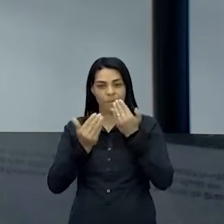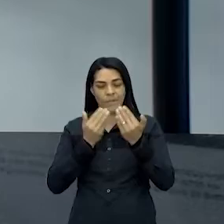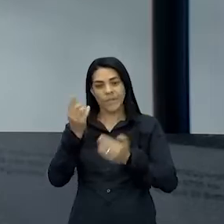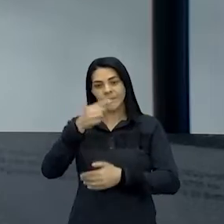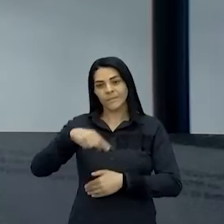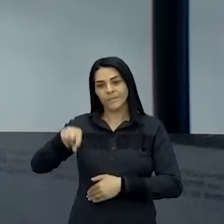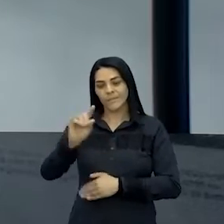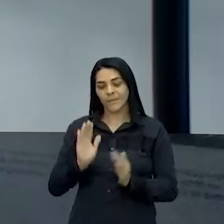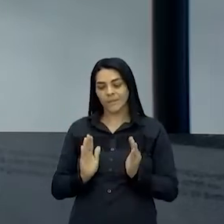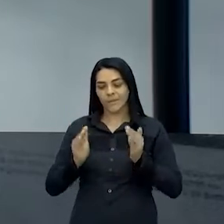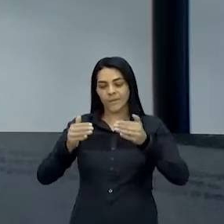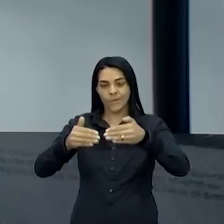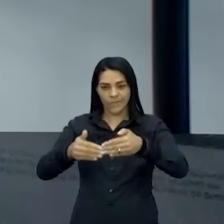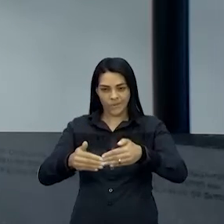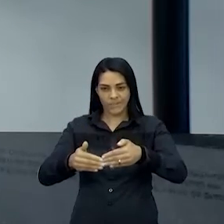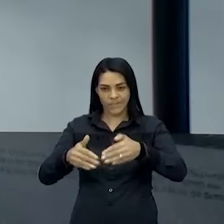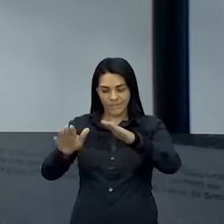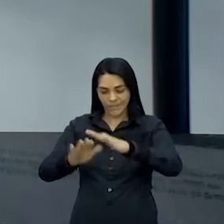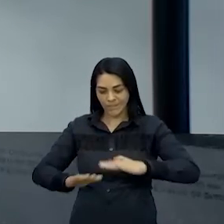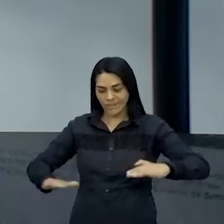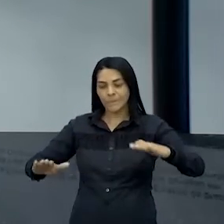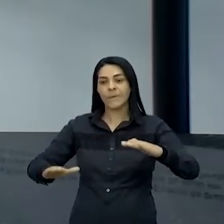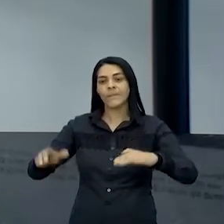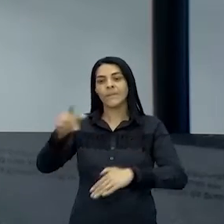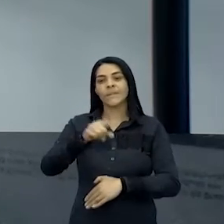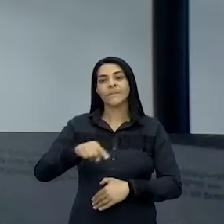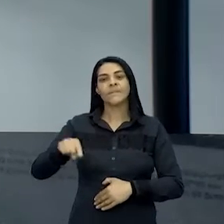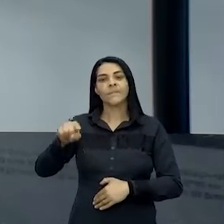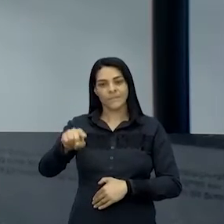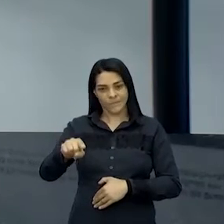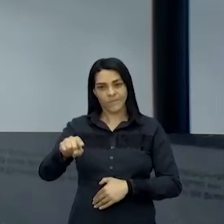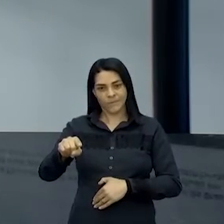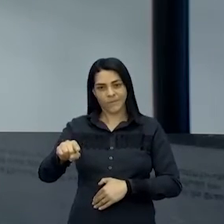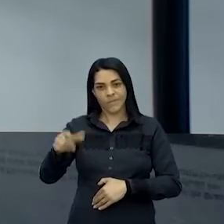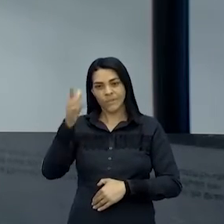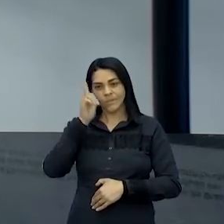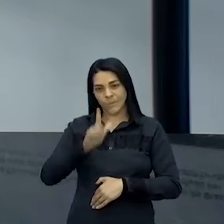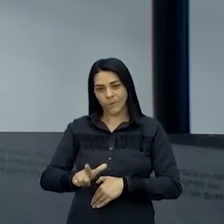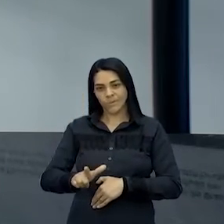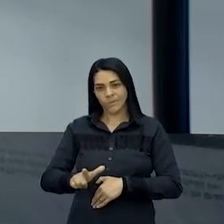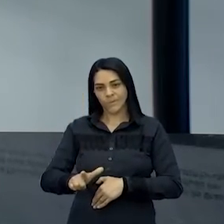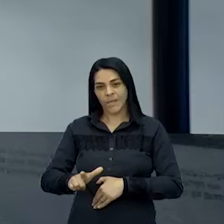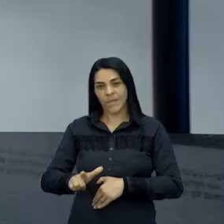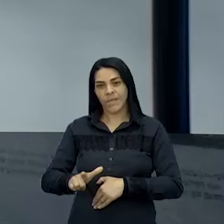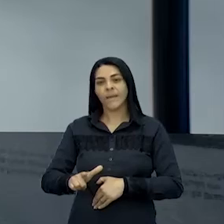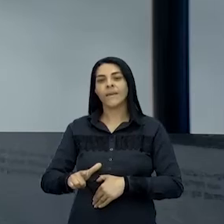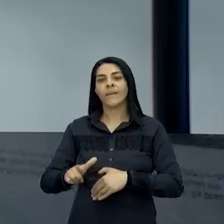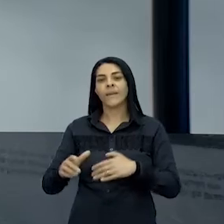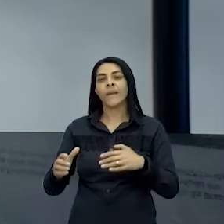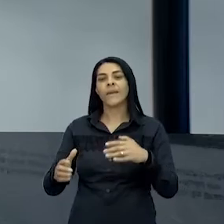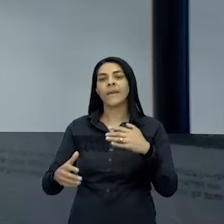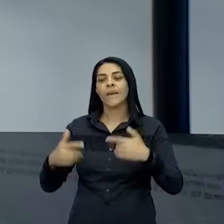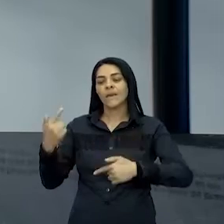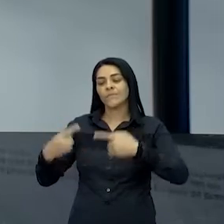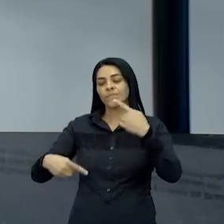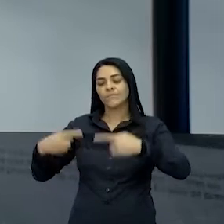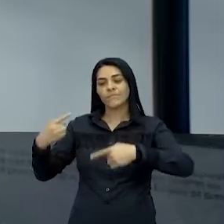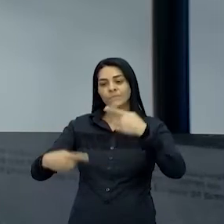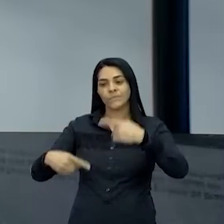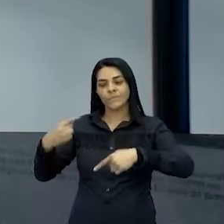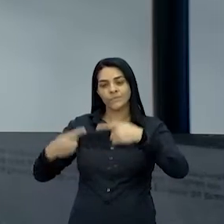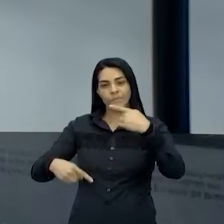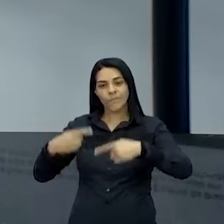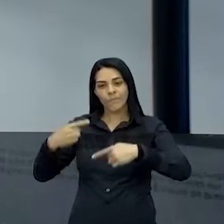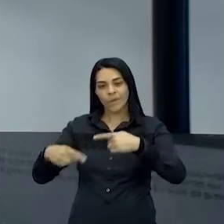um espaço onde vocês podem debater problemas. Então, no caso, vocês podem